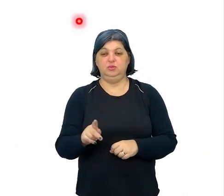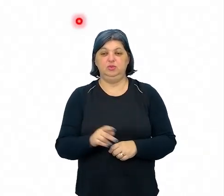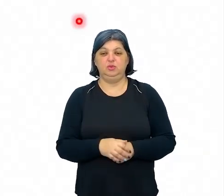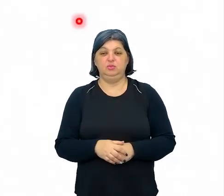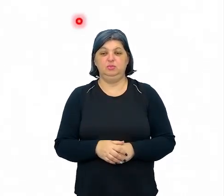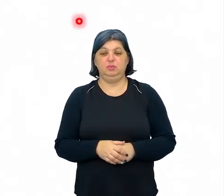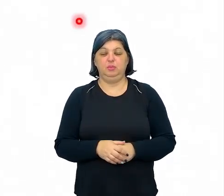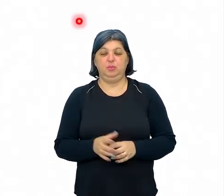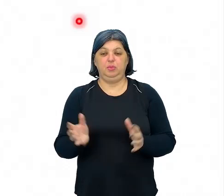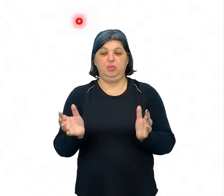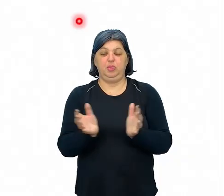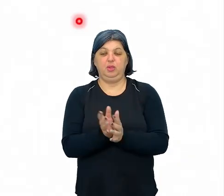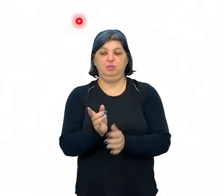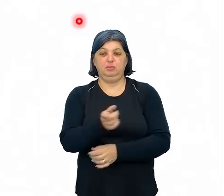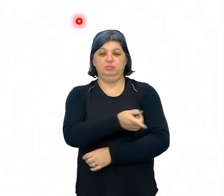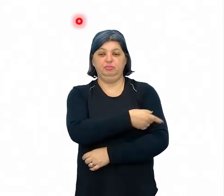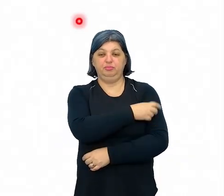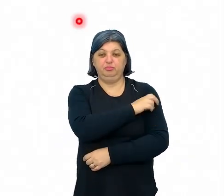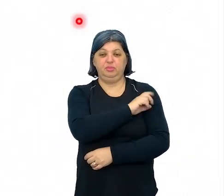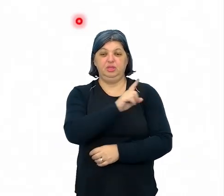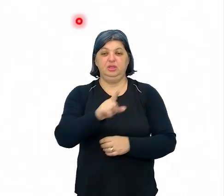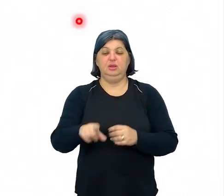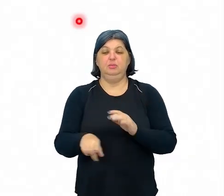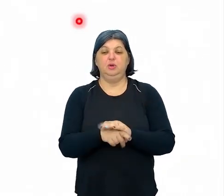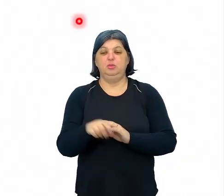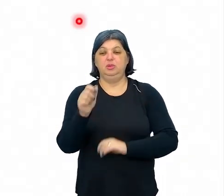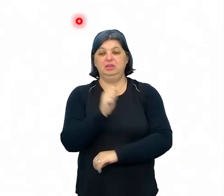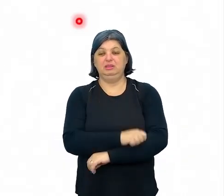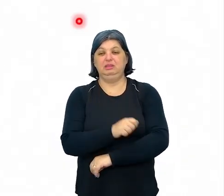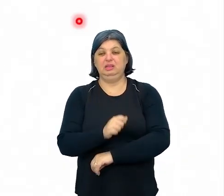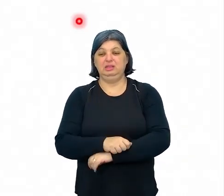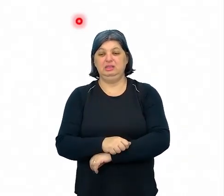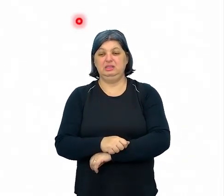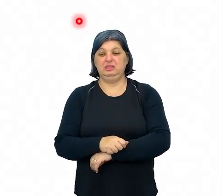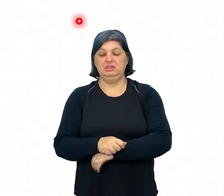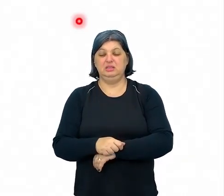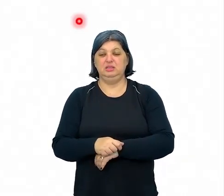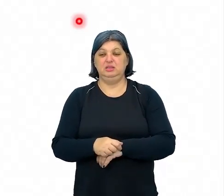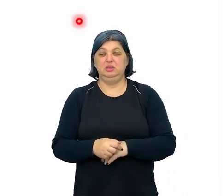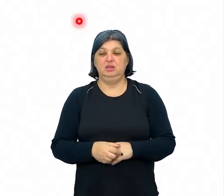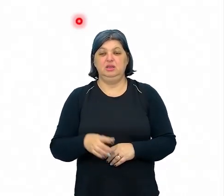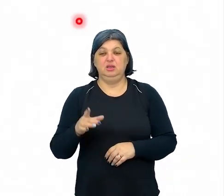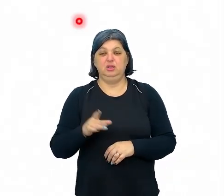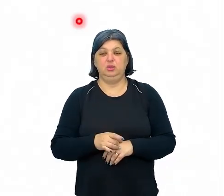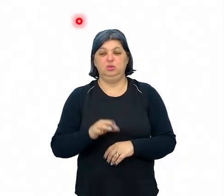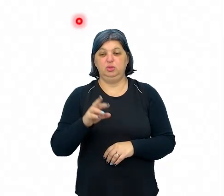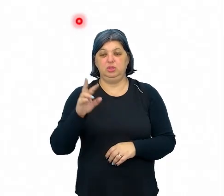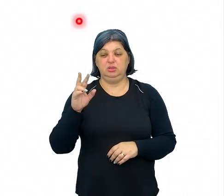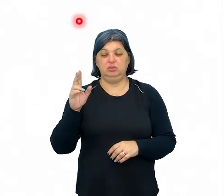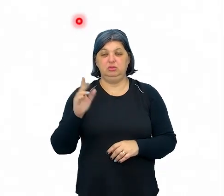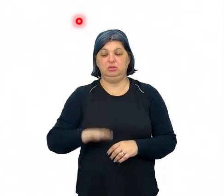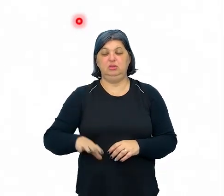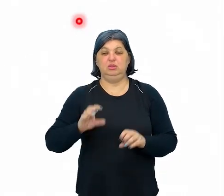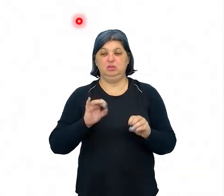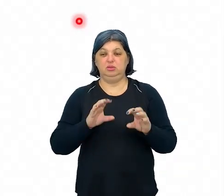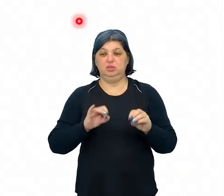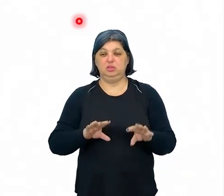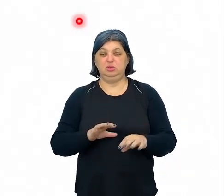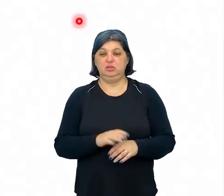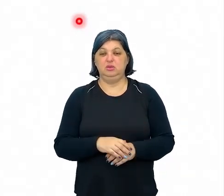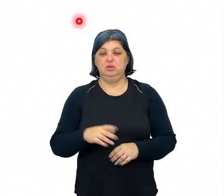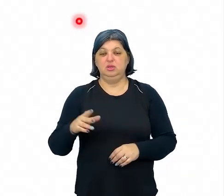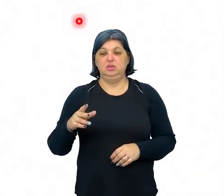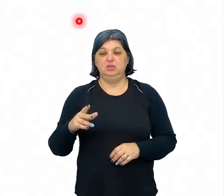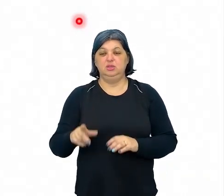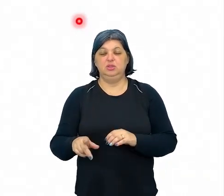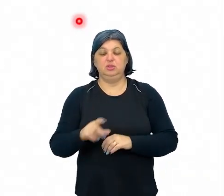Anos Iniciais. É uma tese, né, da Universidade de São Carlos, Ribeiro, né? E aí a gente convida